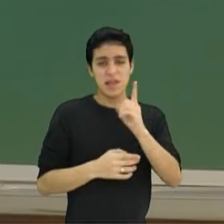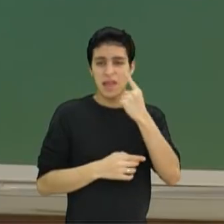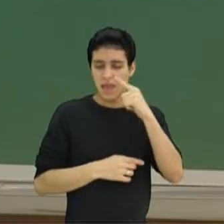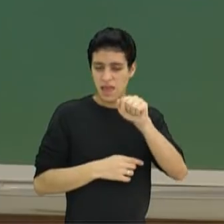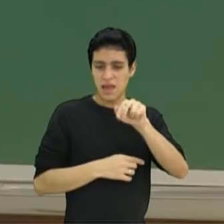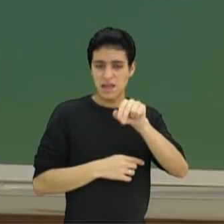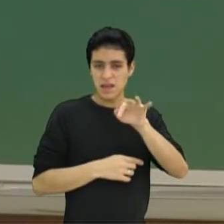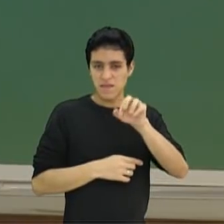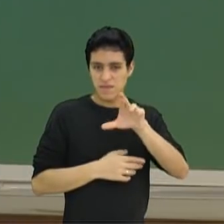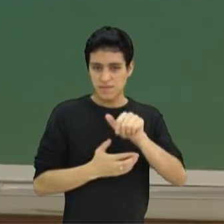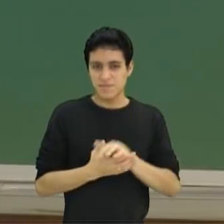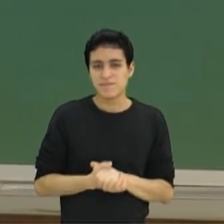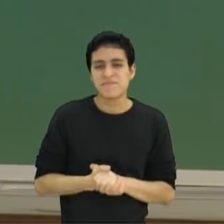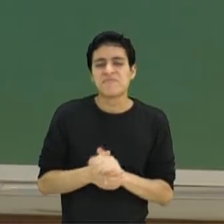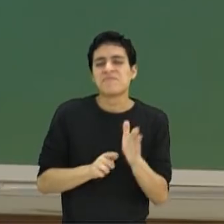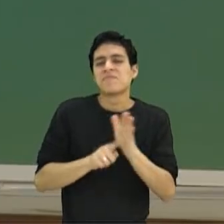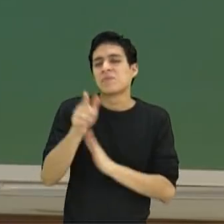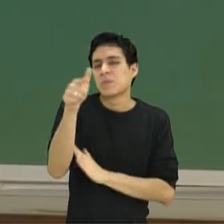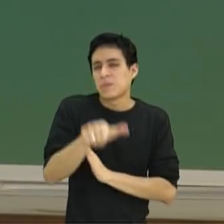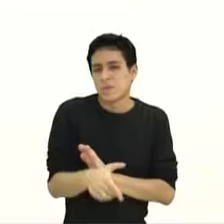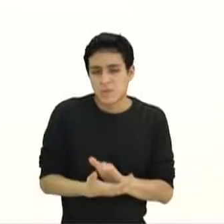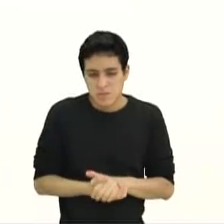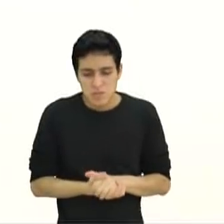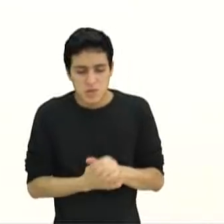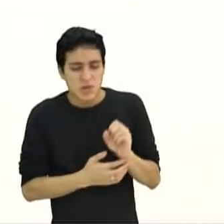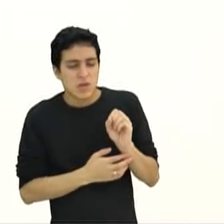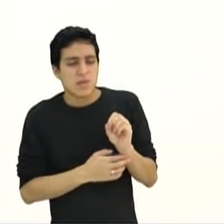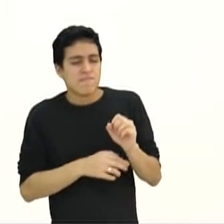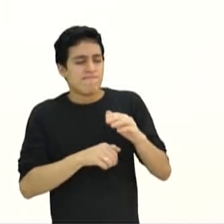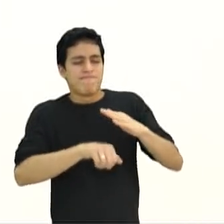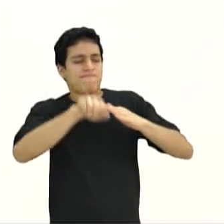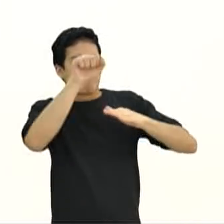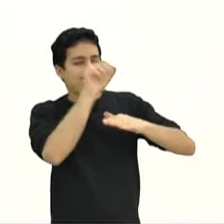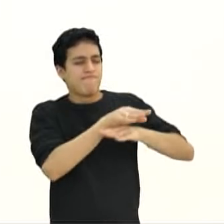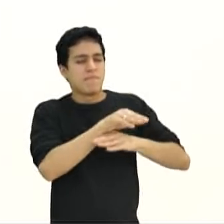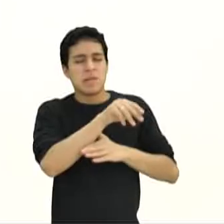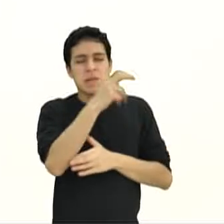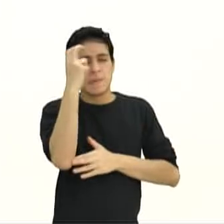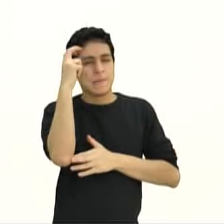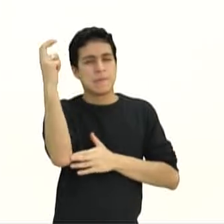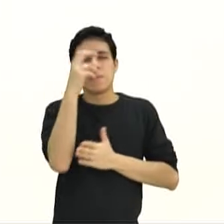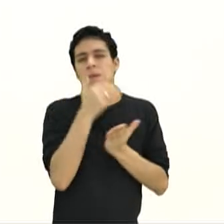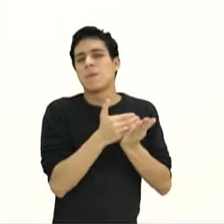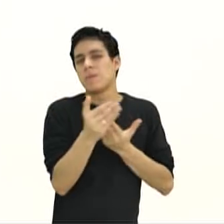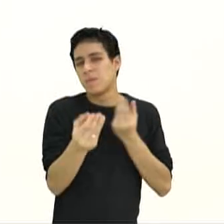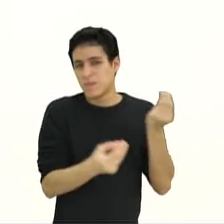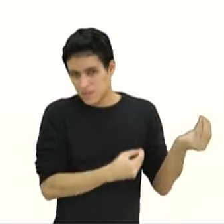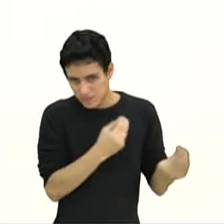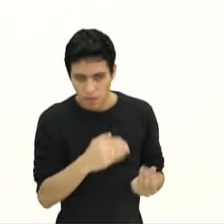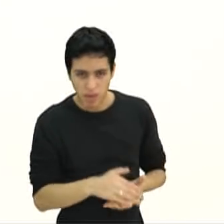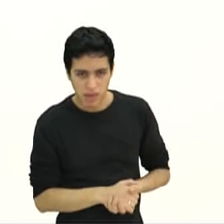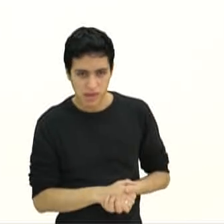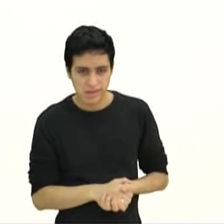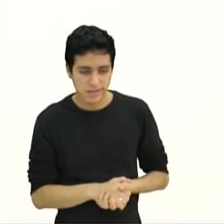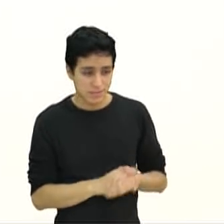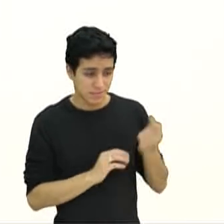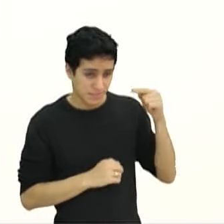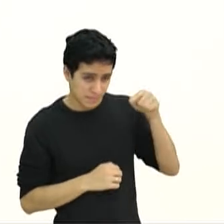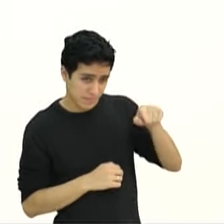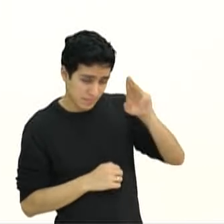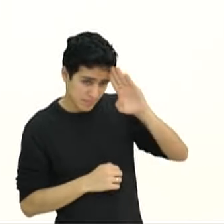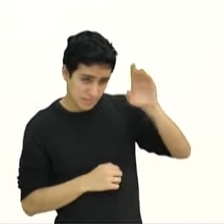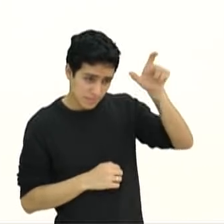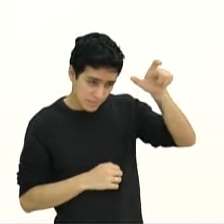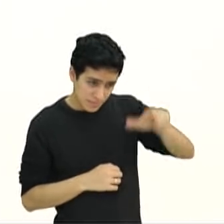anáfora. Mais um quiz. A subversão e genialidade de Alice começa aqui. A personagem principal